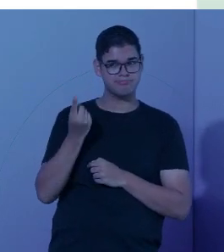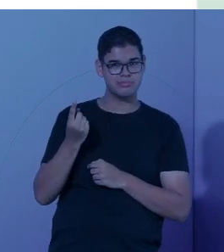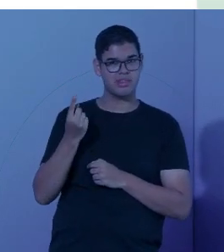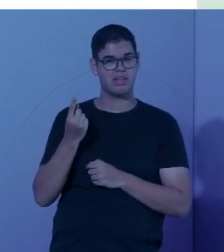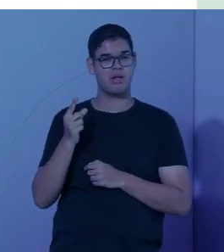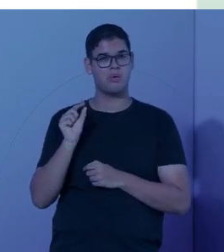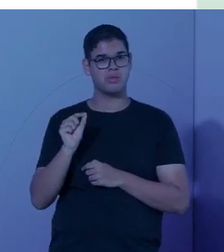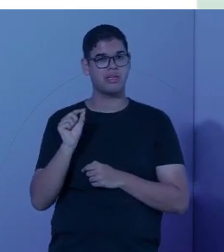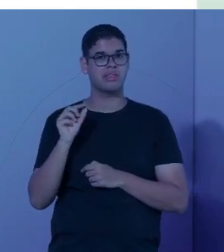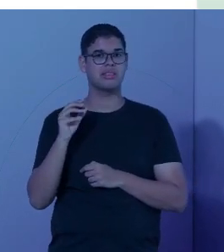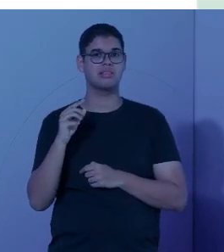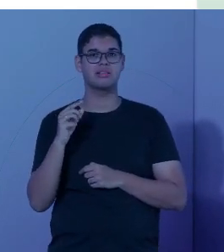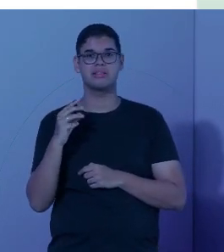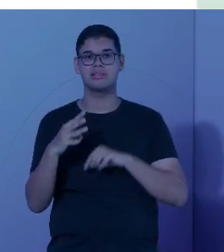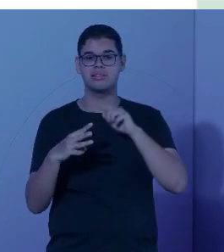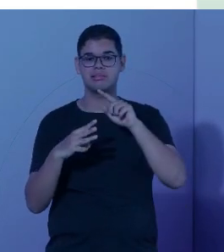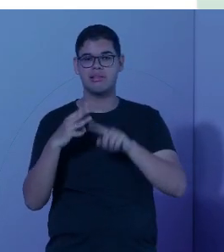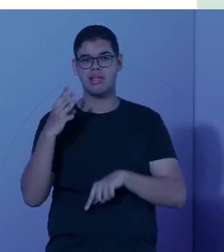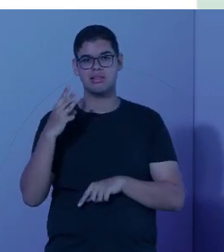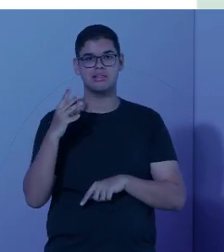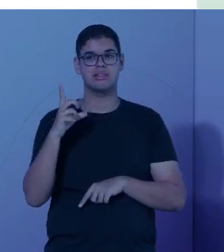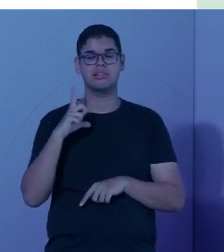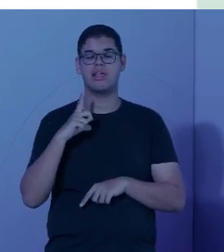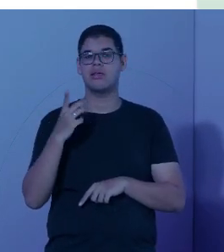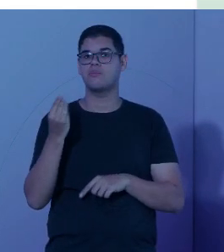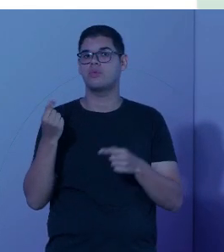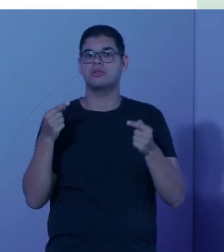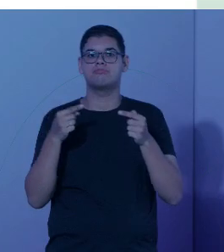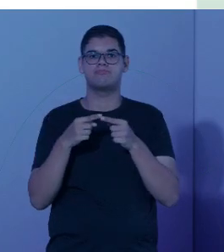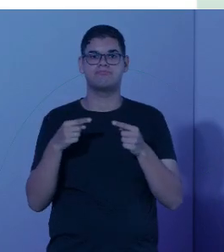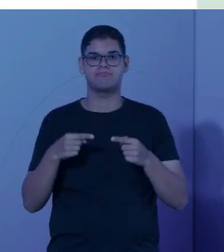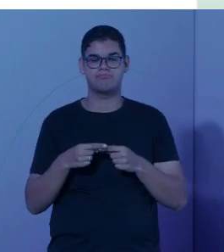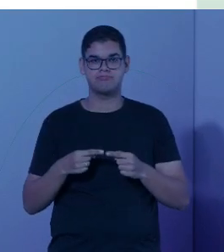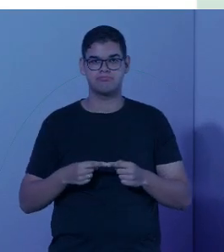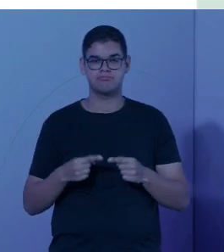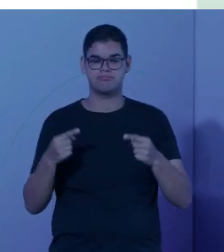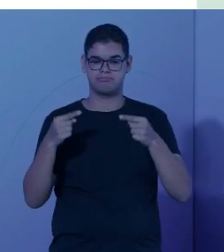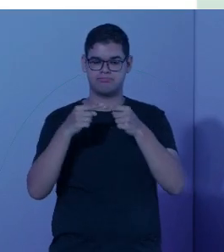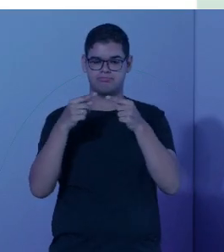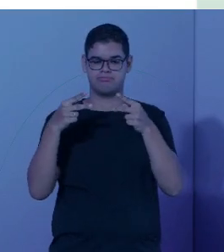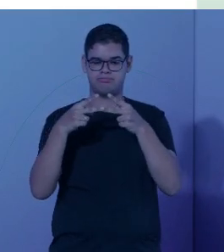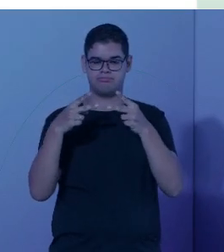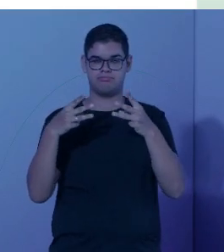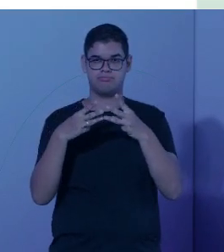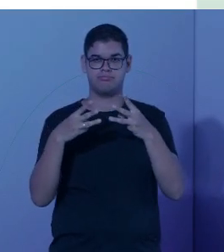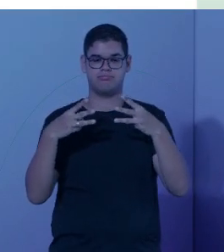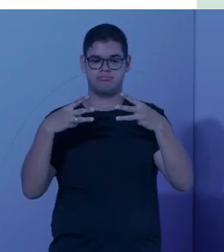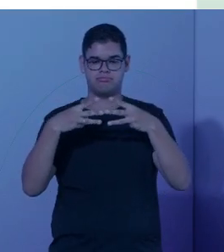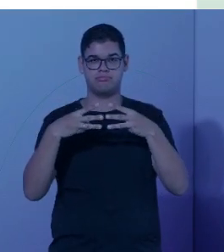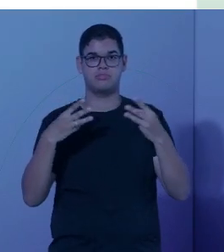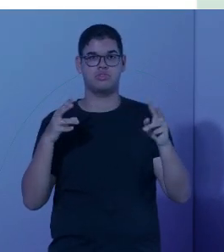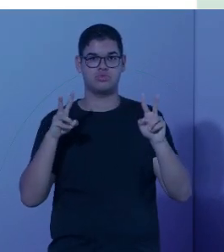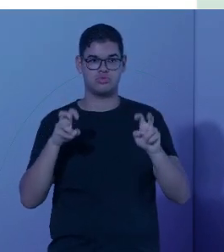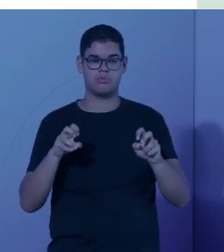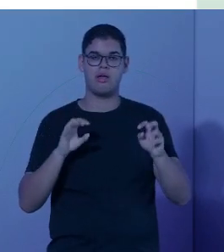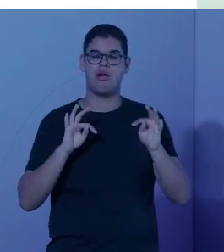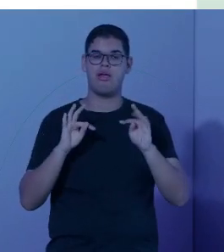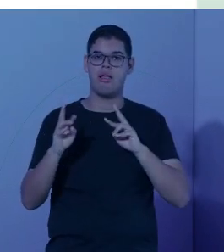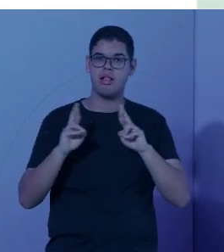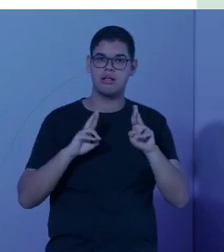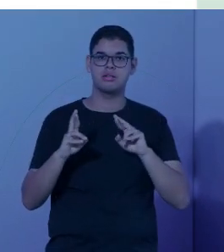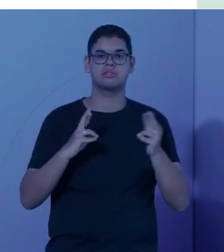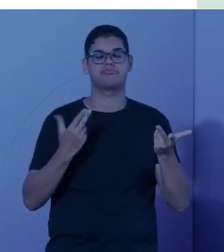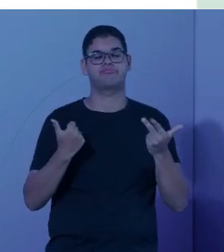3 têm muitas relações com a centralidade no paciente, em trazer o paciente para o centro da discussão e como